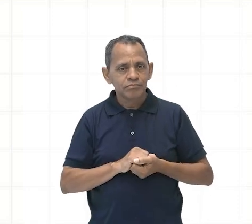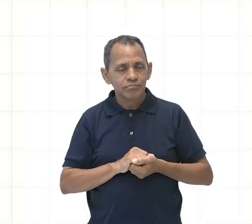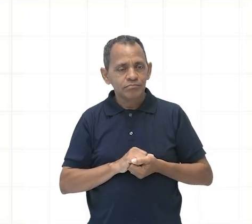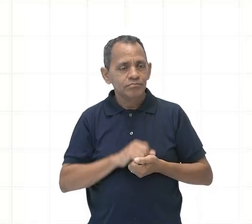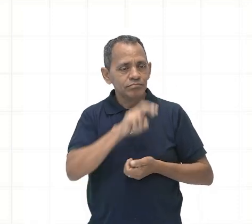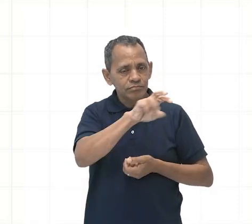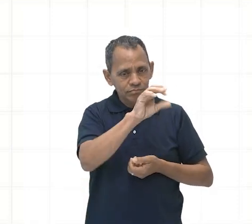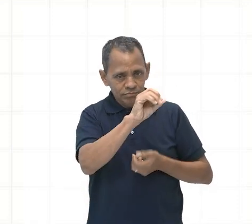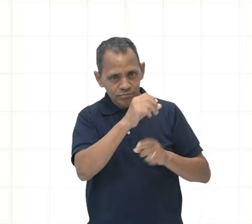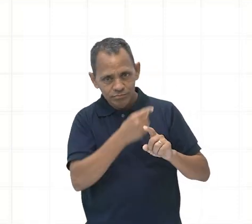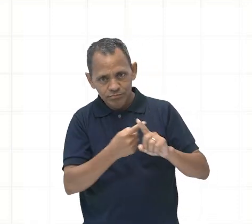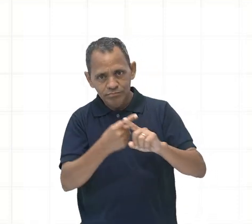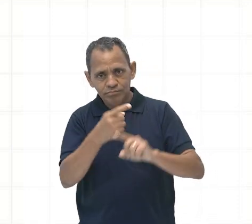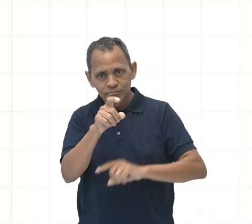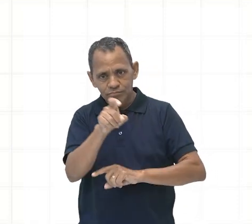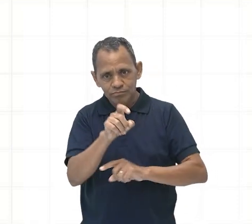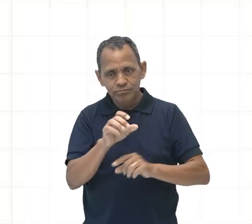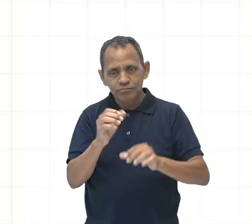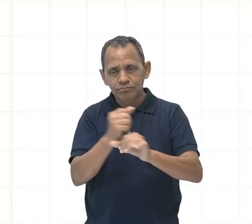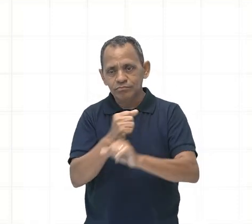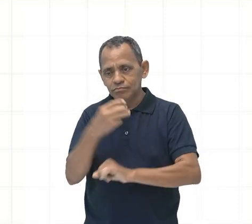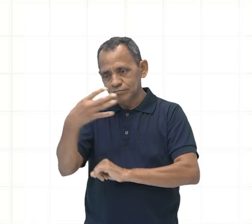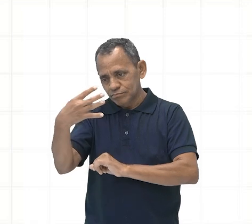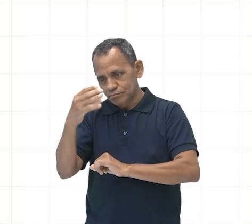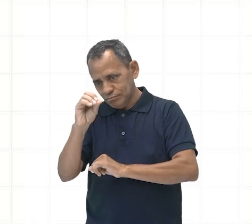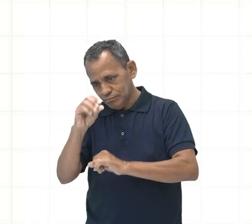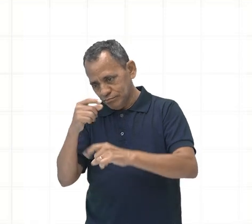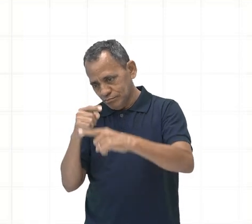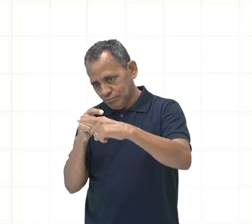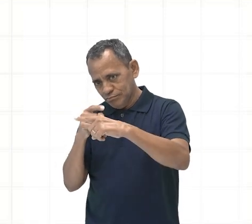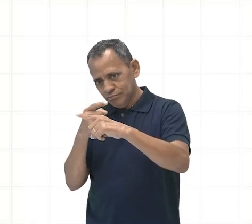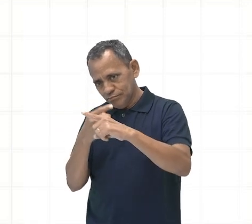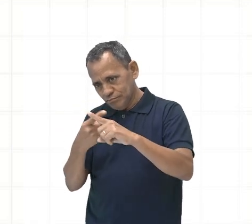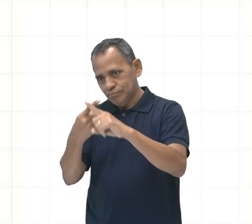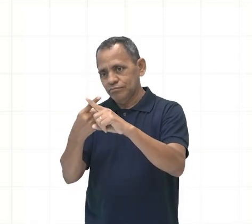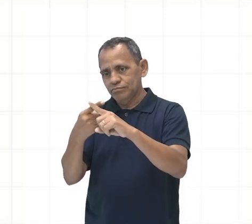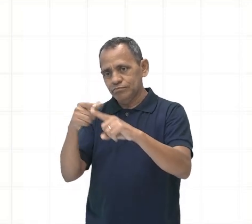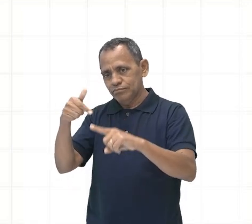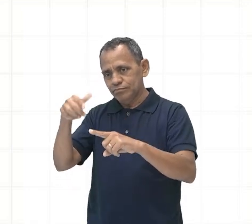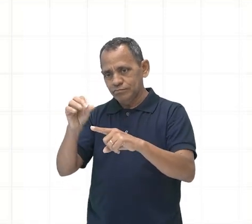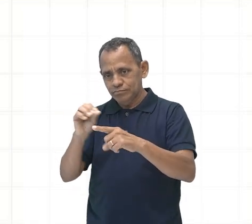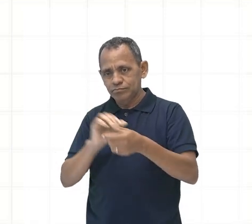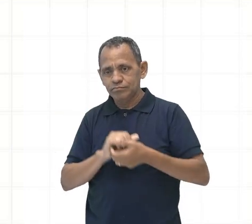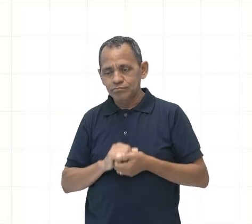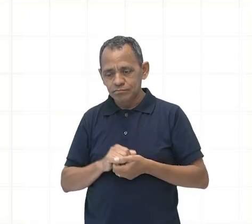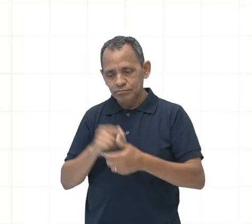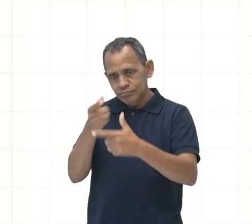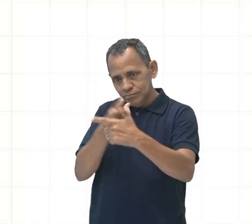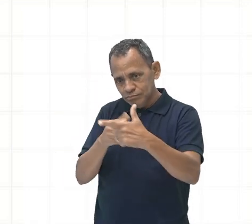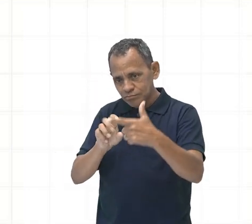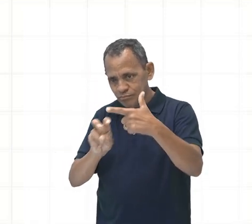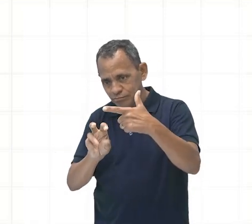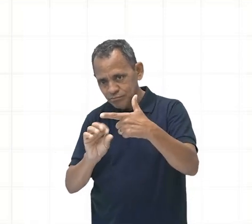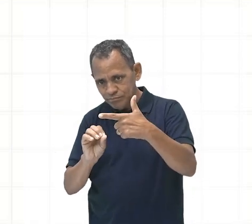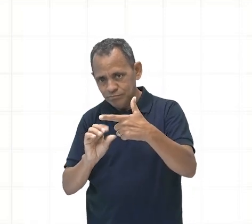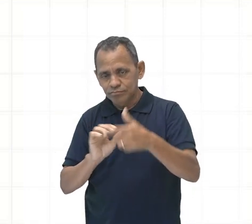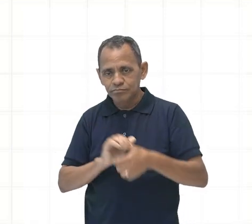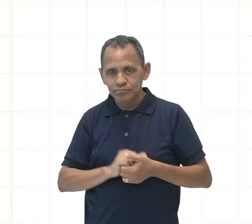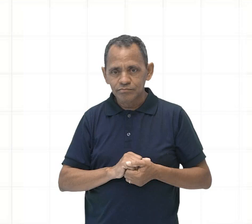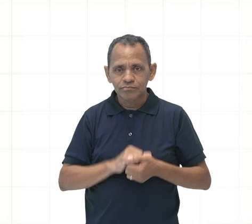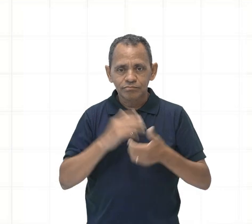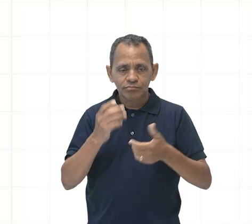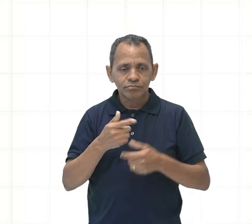vezes x é igual a 40 vezes 70. Então, 40 vezes 70 dividido por 50. Então, vai